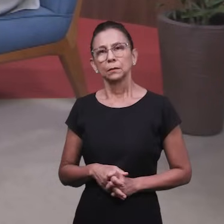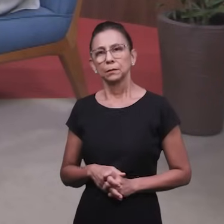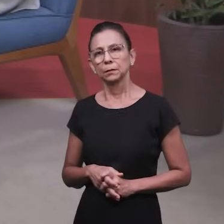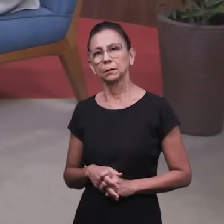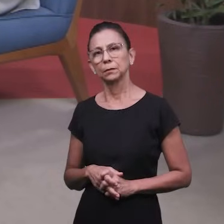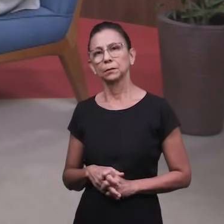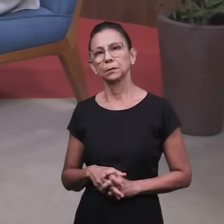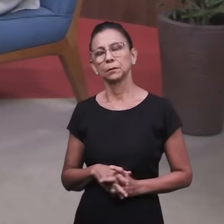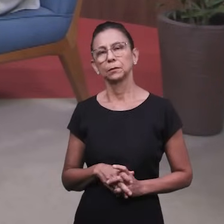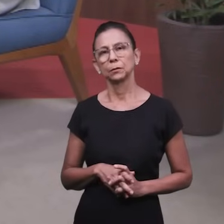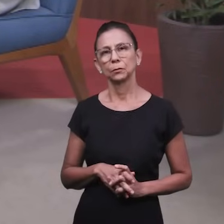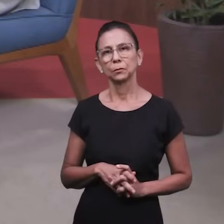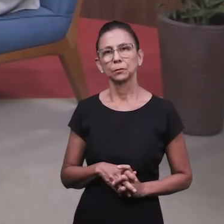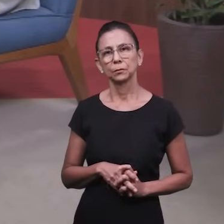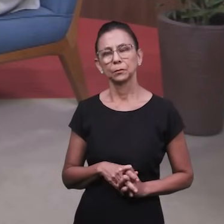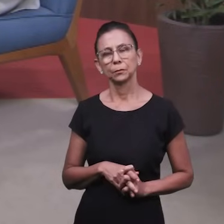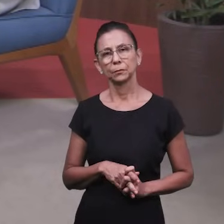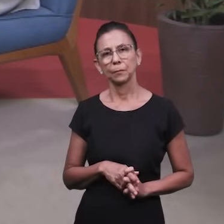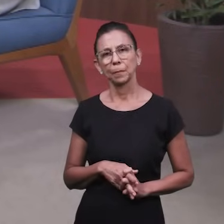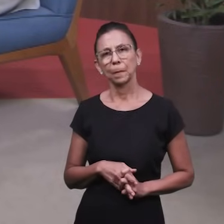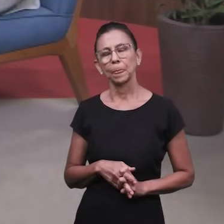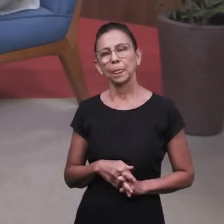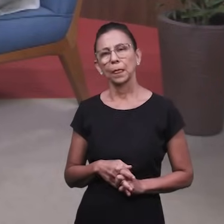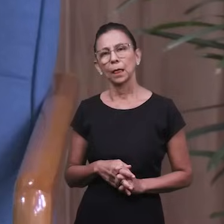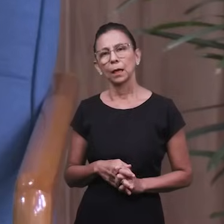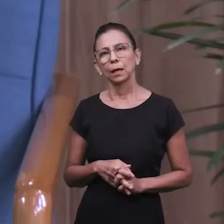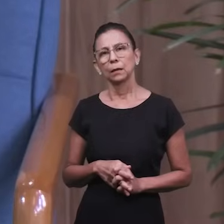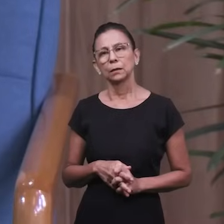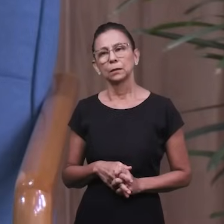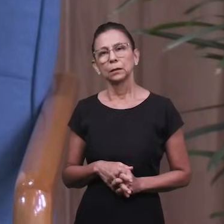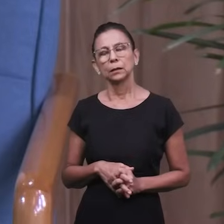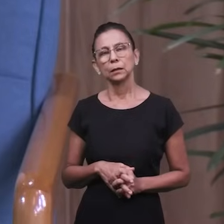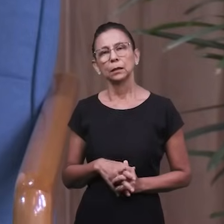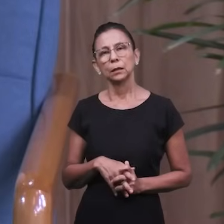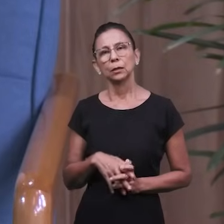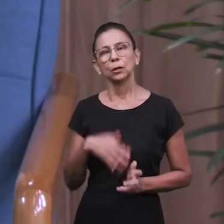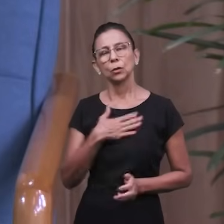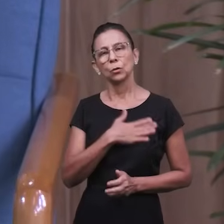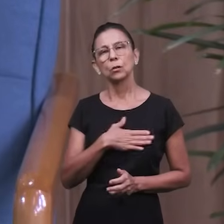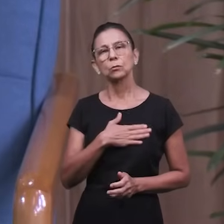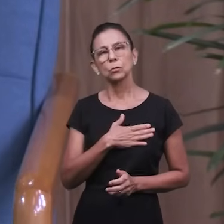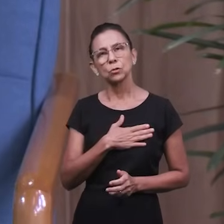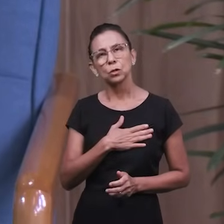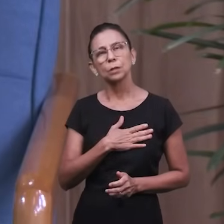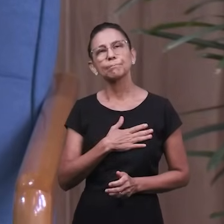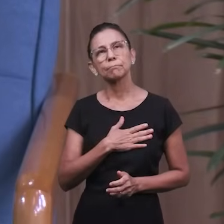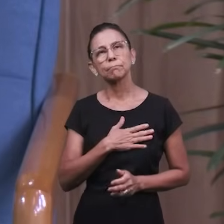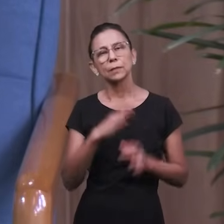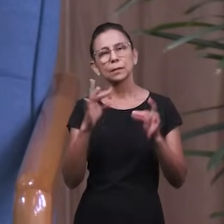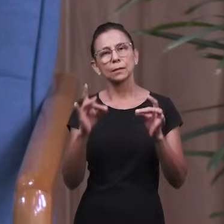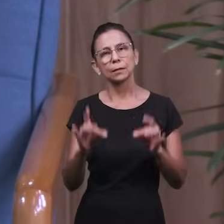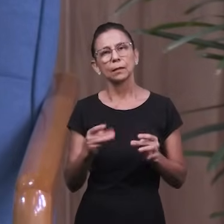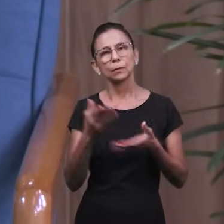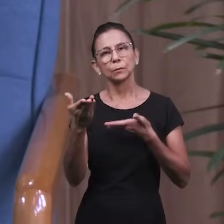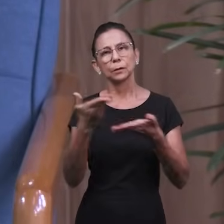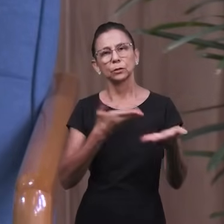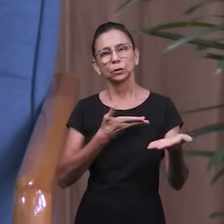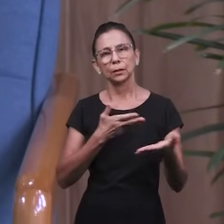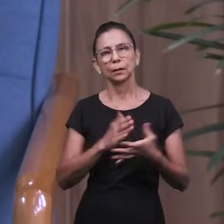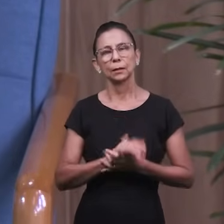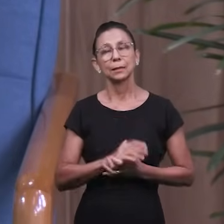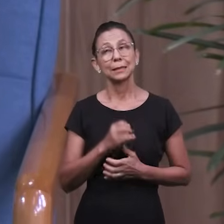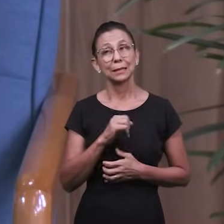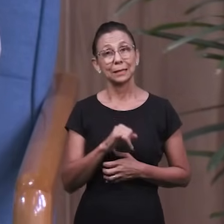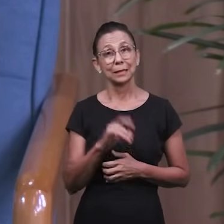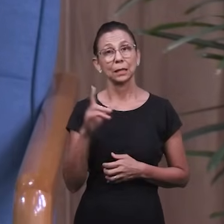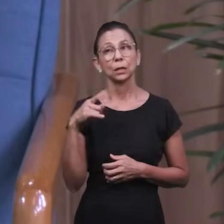oportunidade de pregar nesse sentido, e aí eu vou compartilhar com você que nos assiste, para você entender. Se nós